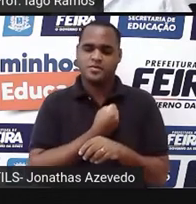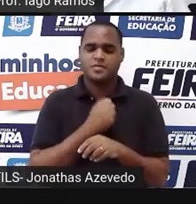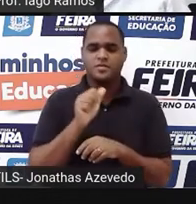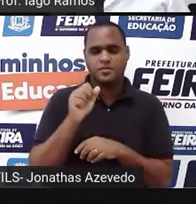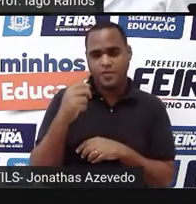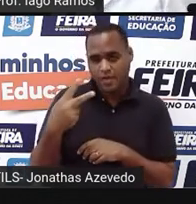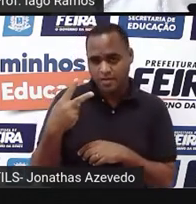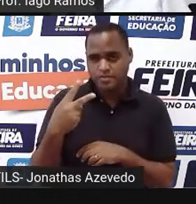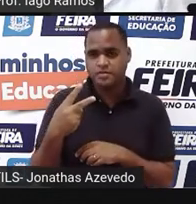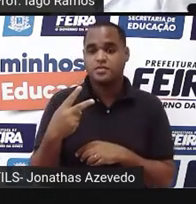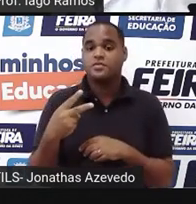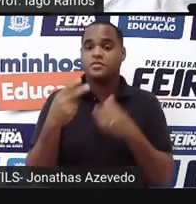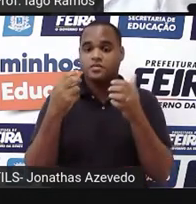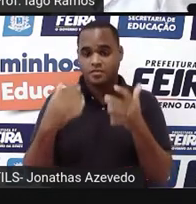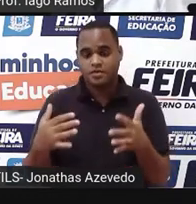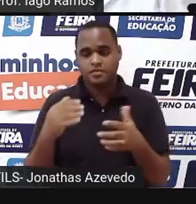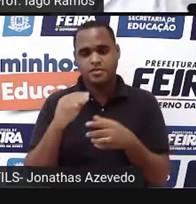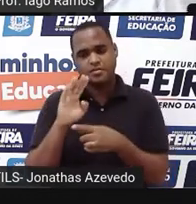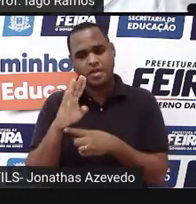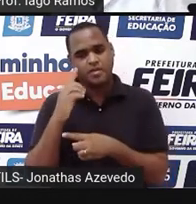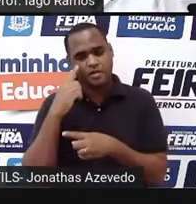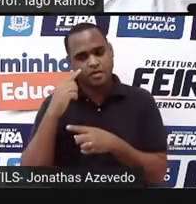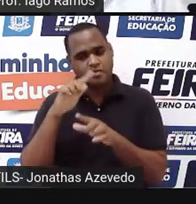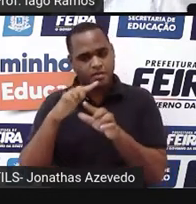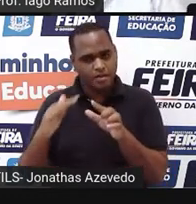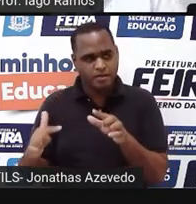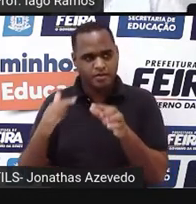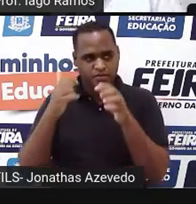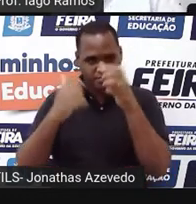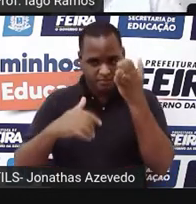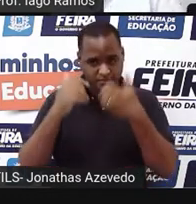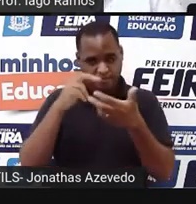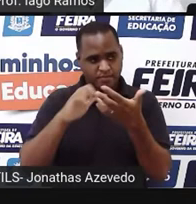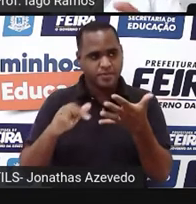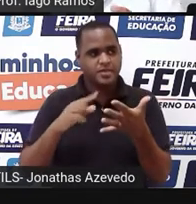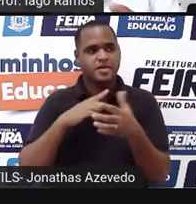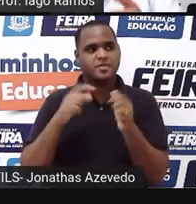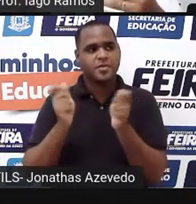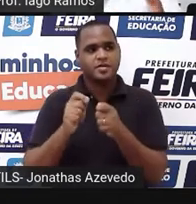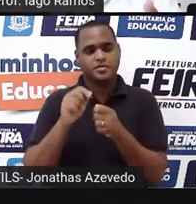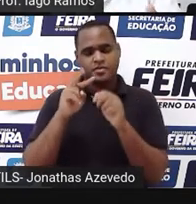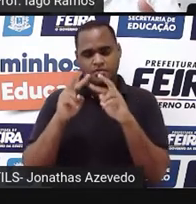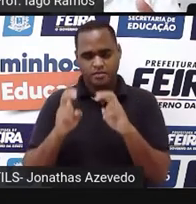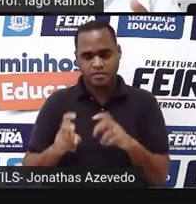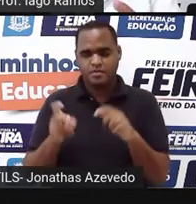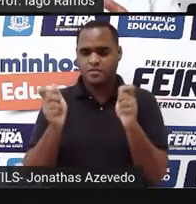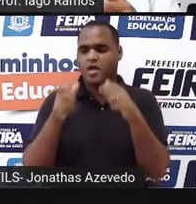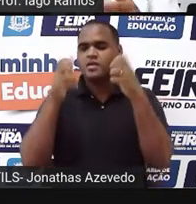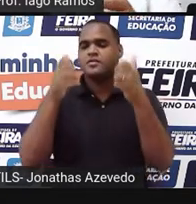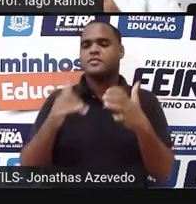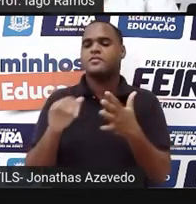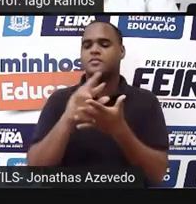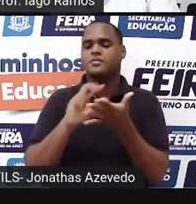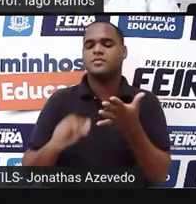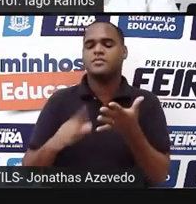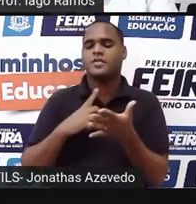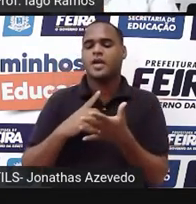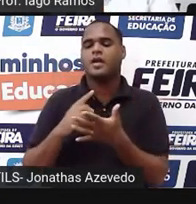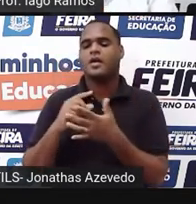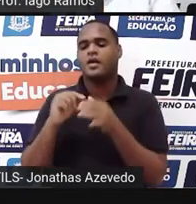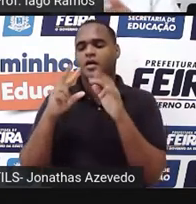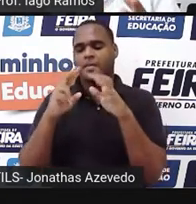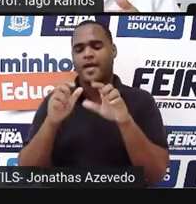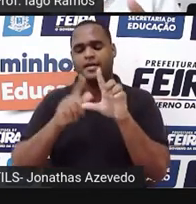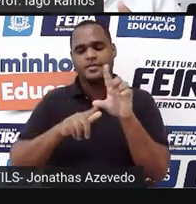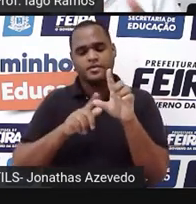B, o coeficiente que multiplica o termo linear, que é o termo que tem a letra, mas não é a letra ao